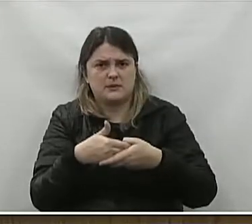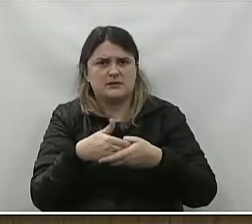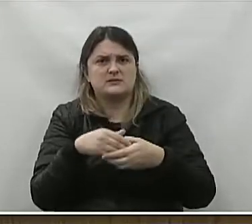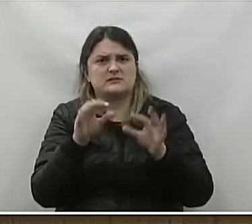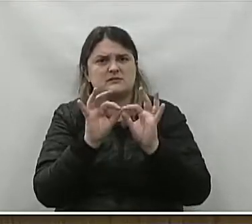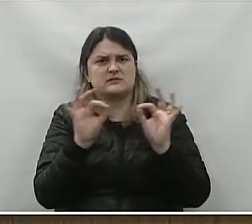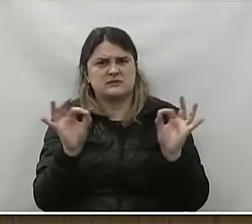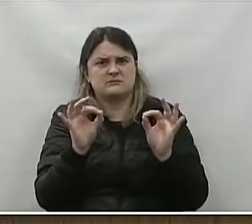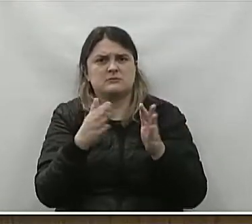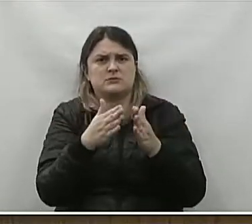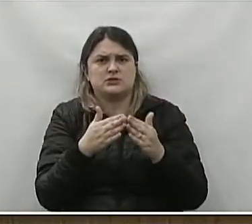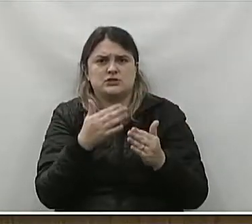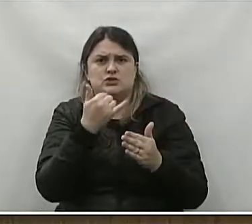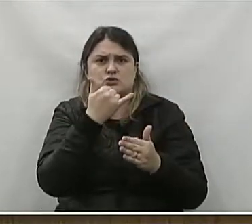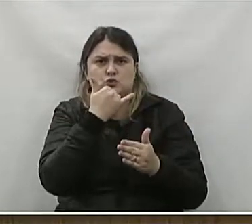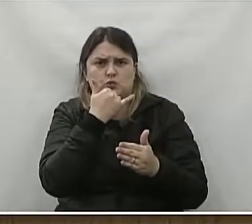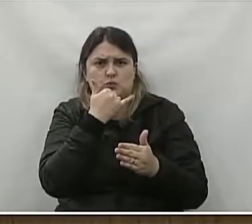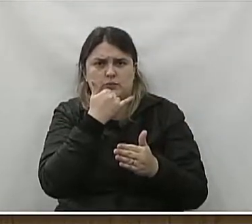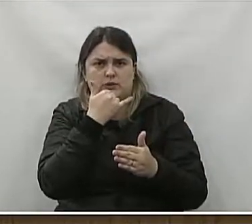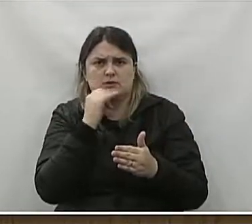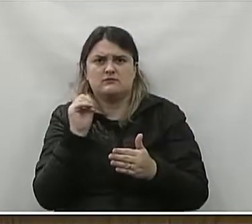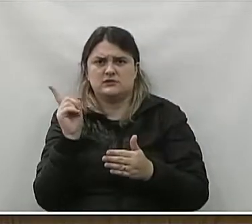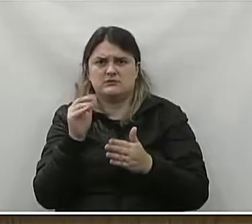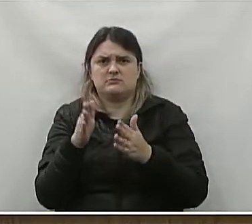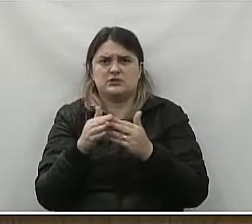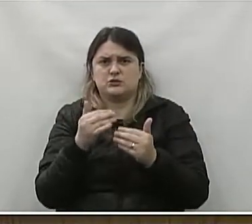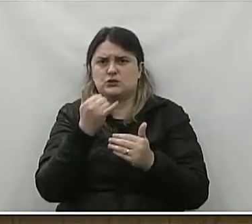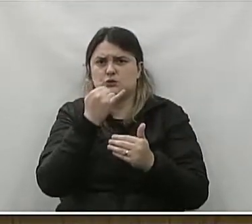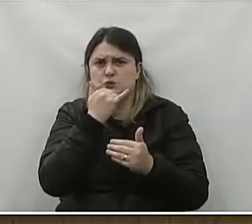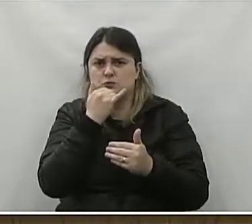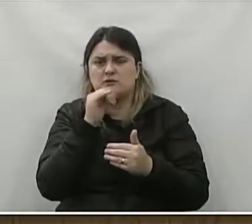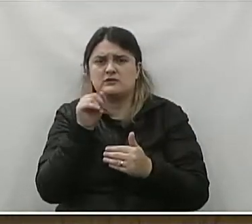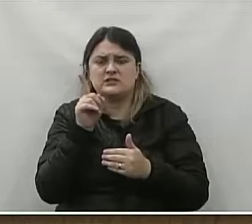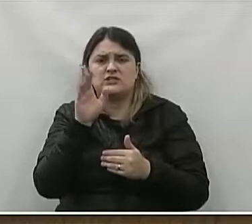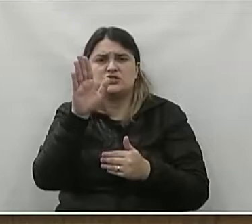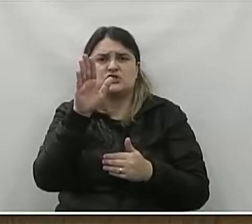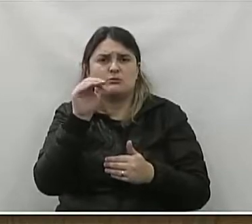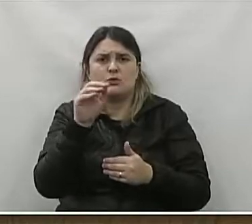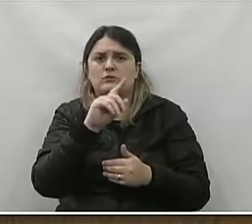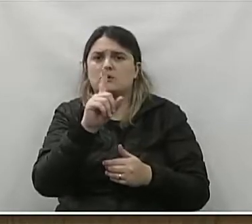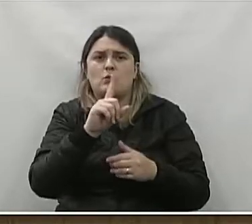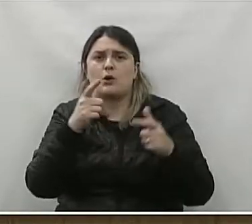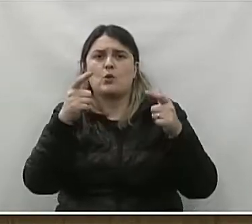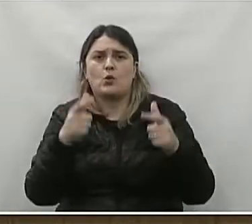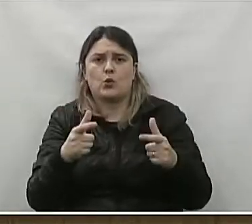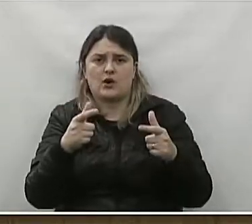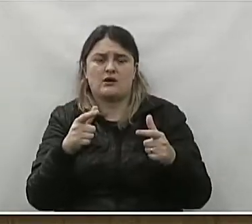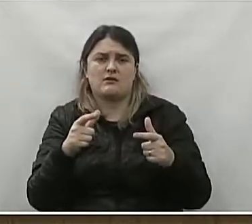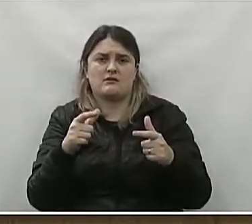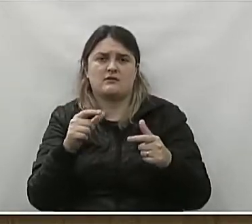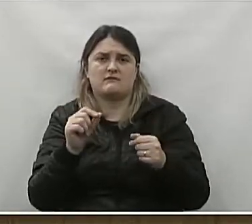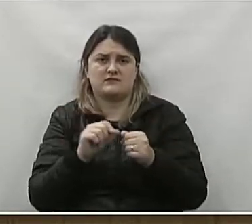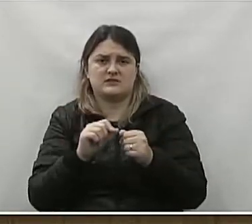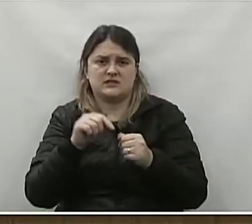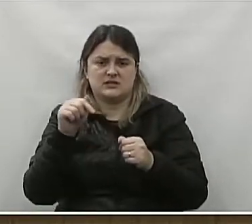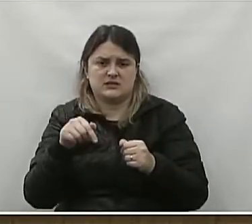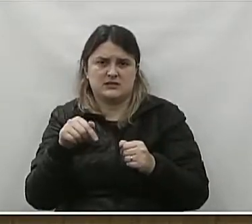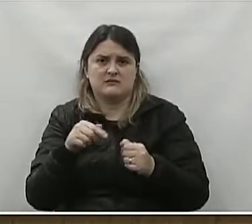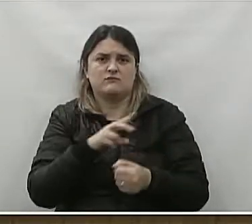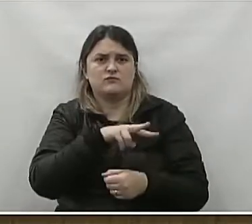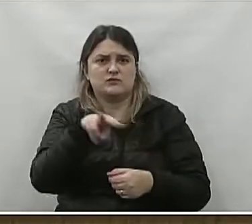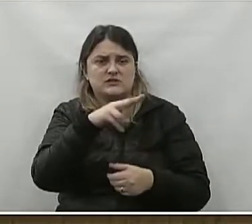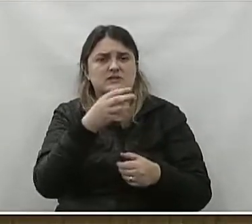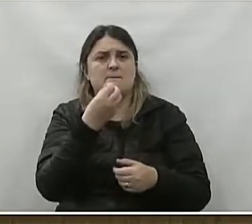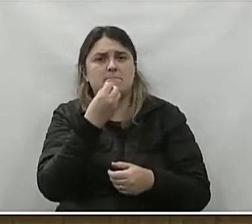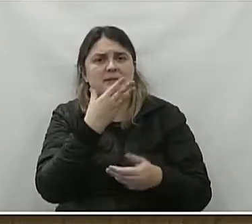pela humildade e você pedir desculpa para eles ver algo que você chamou e não era o lugar a aqui mas